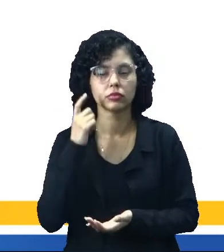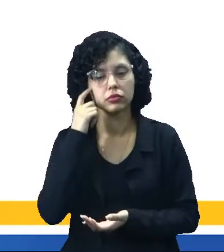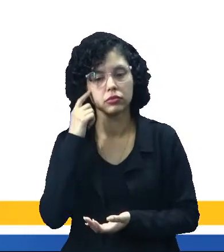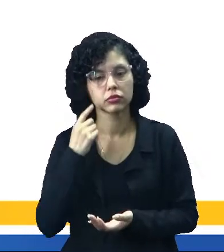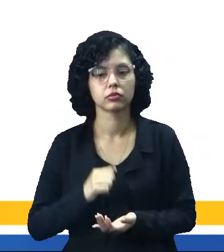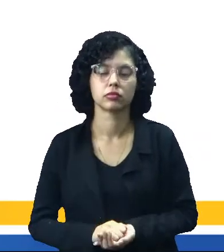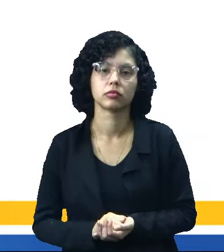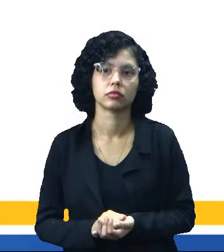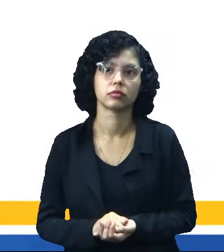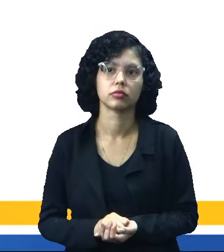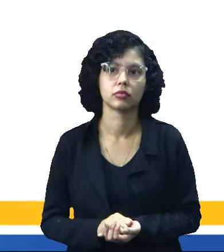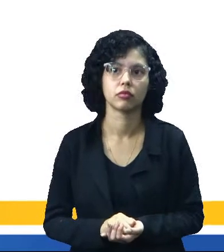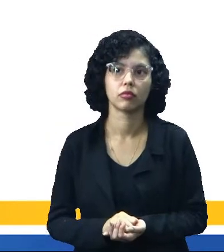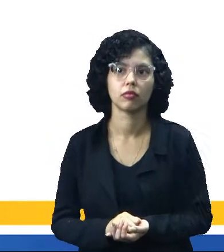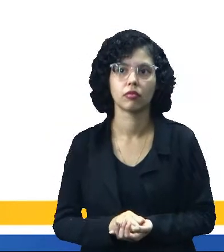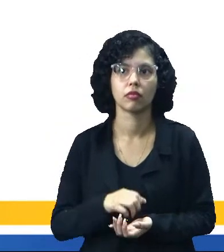pensamento